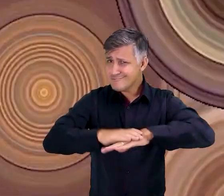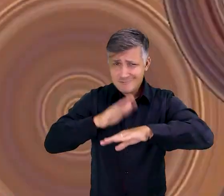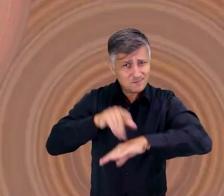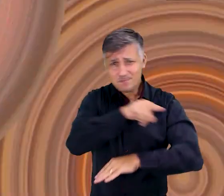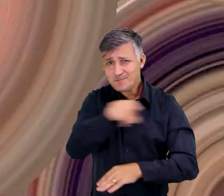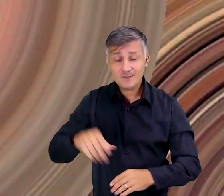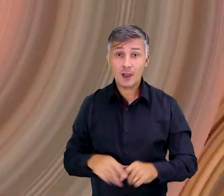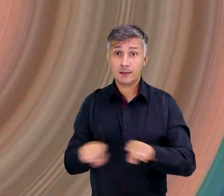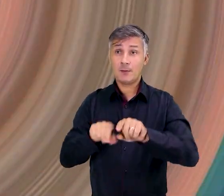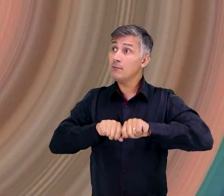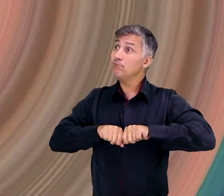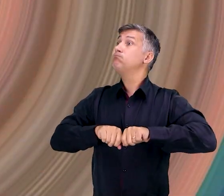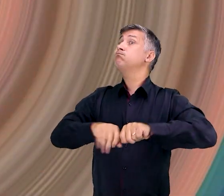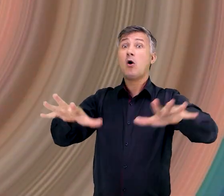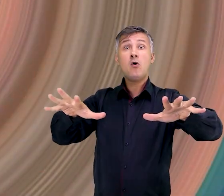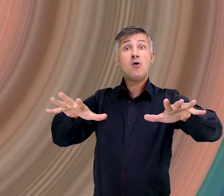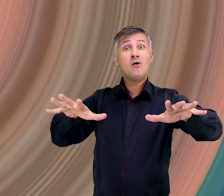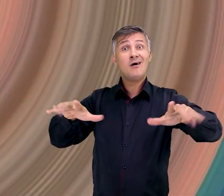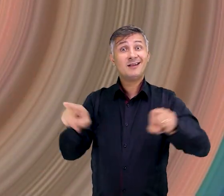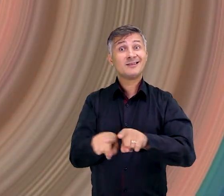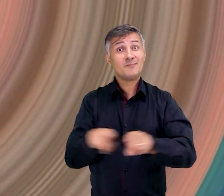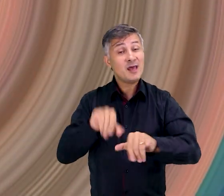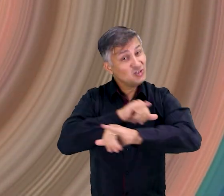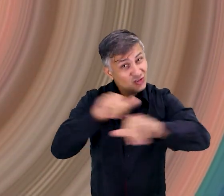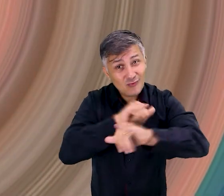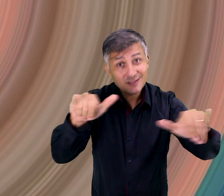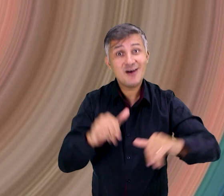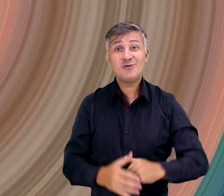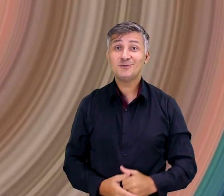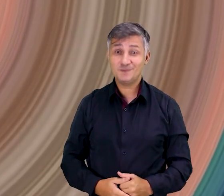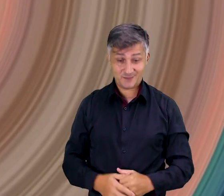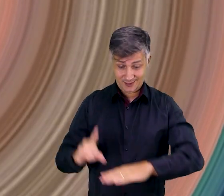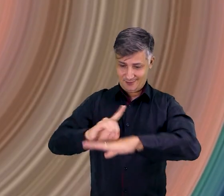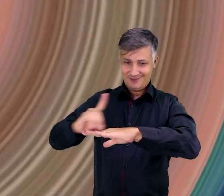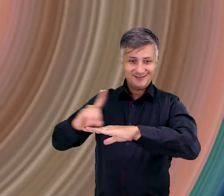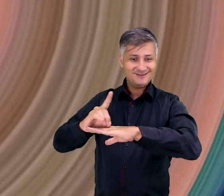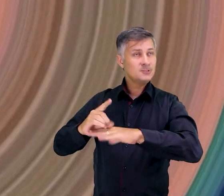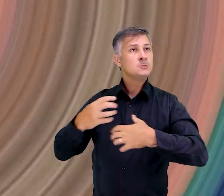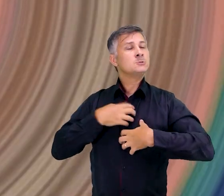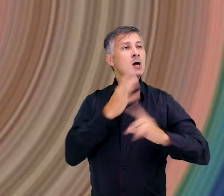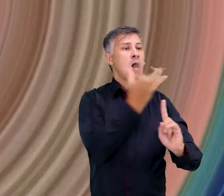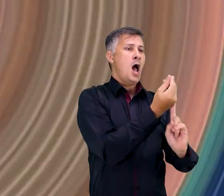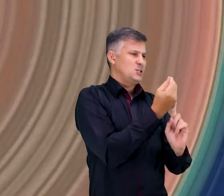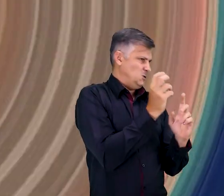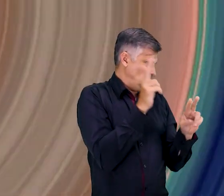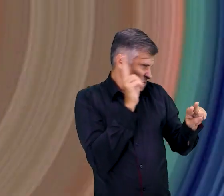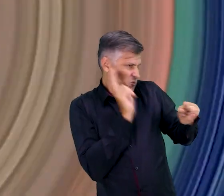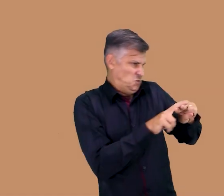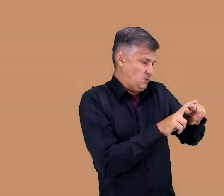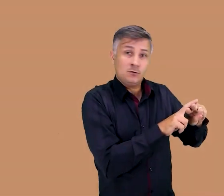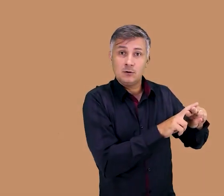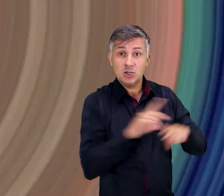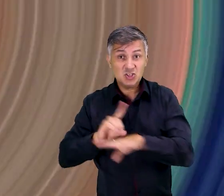produção, também para sua distribuição e também para sua divulgação. O digitalismo liberta a arte dos